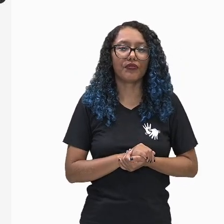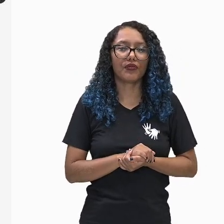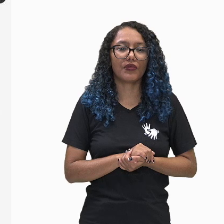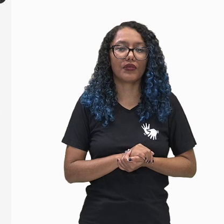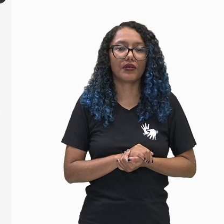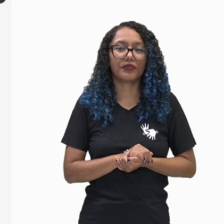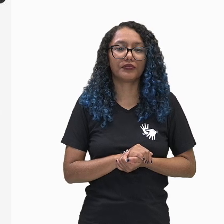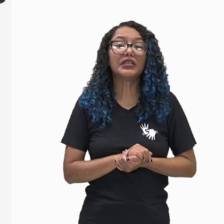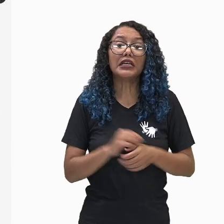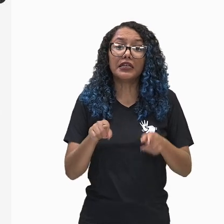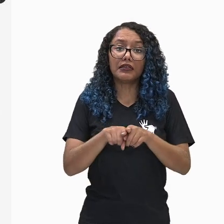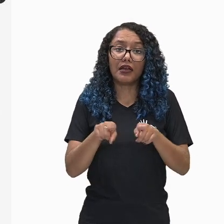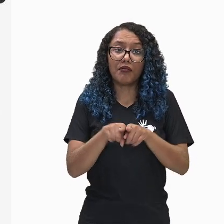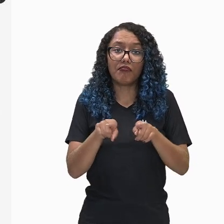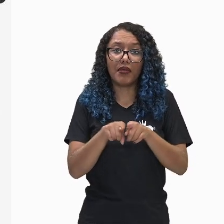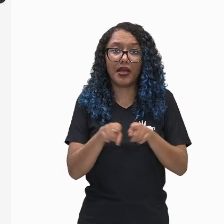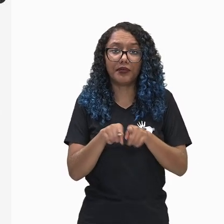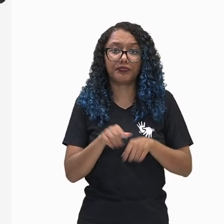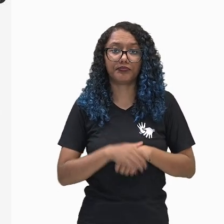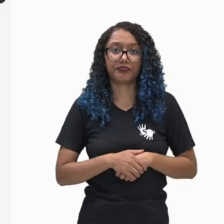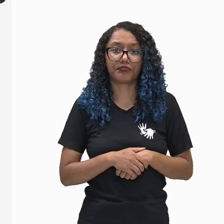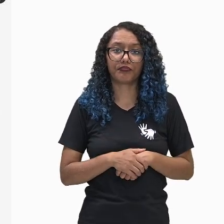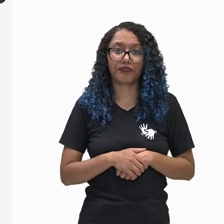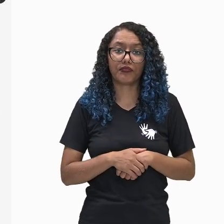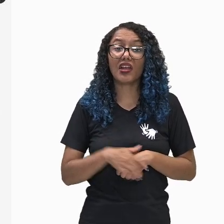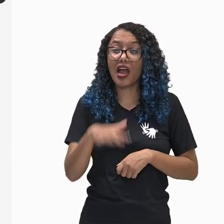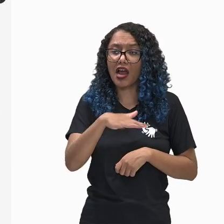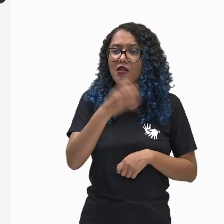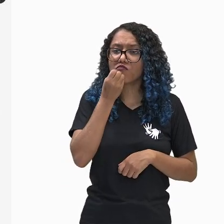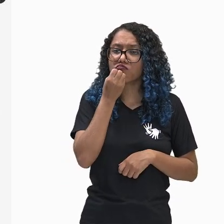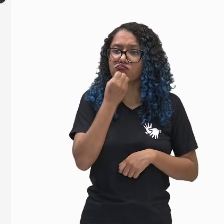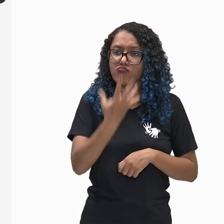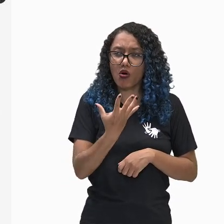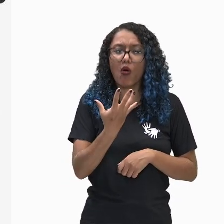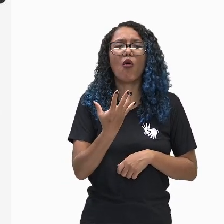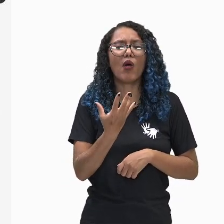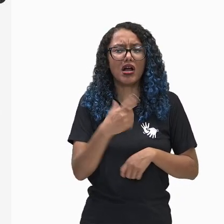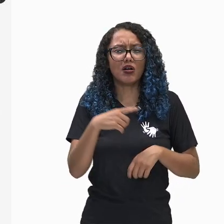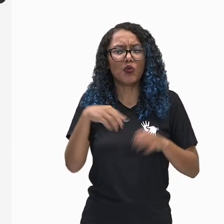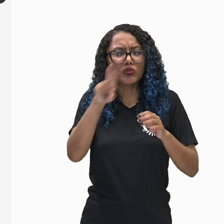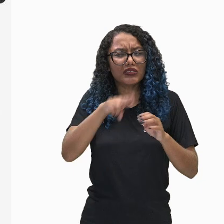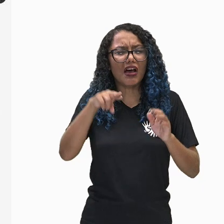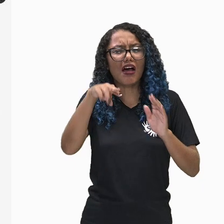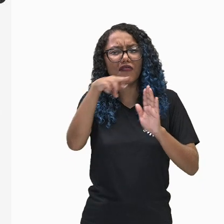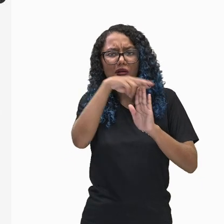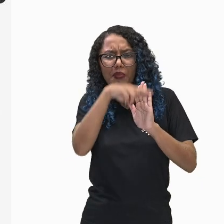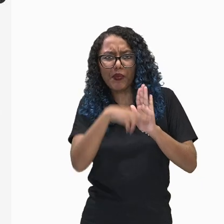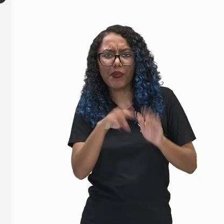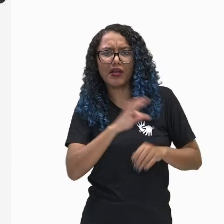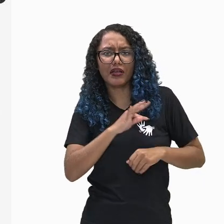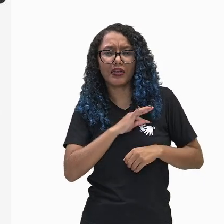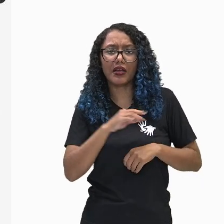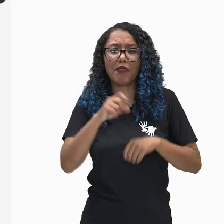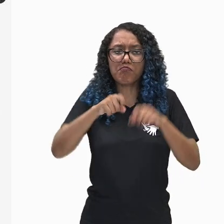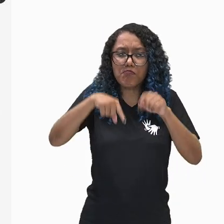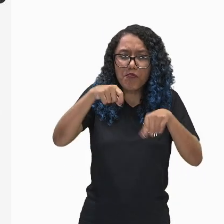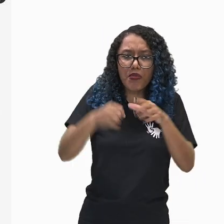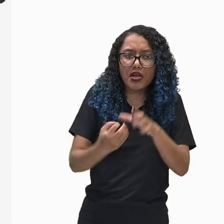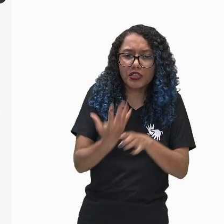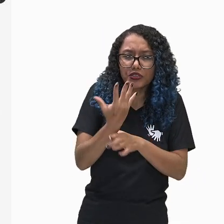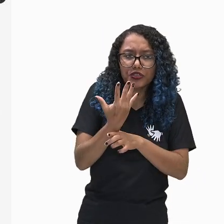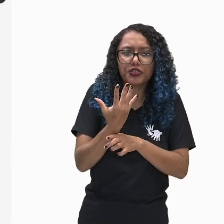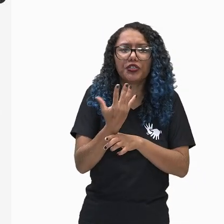Nessa área, o clima era ideal e a terra roxa, ligada às técnicas de plantio, mas bem manejada, estabeleceu